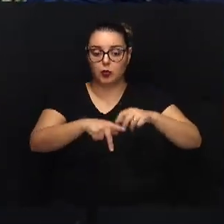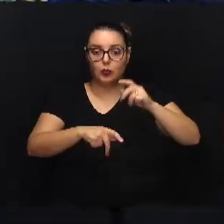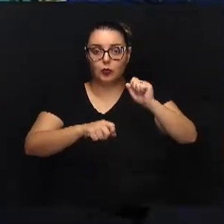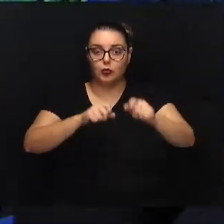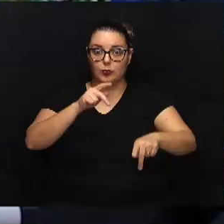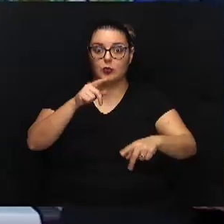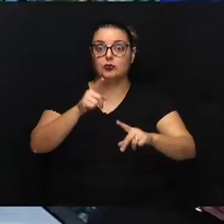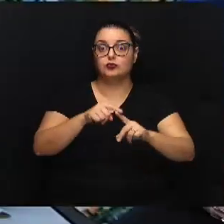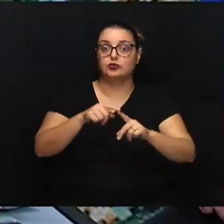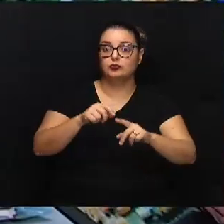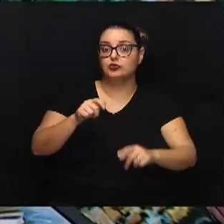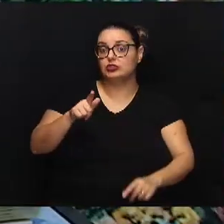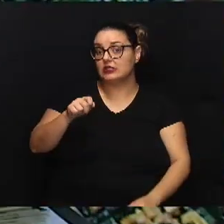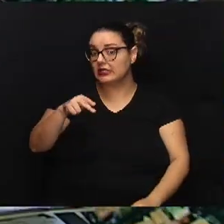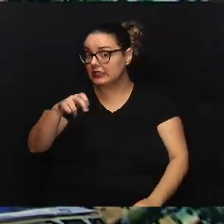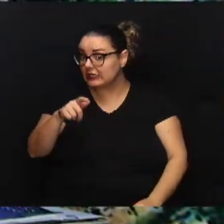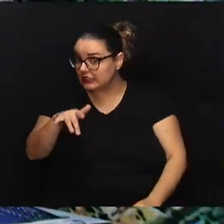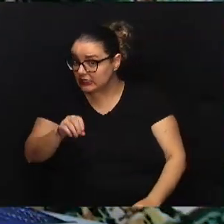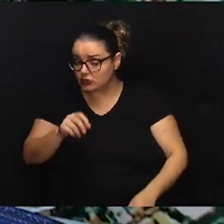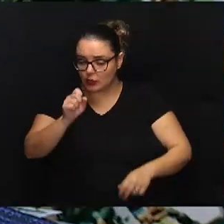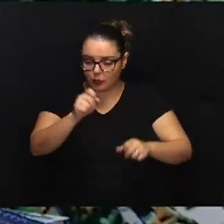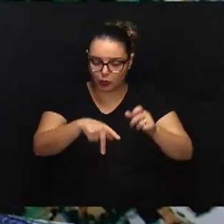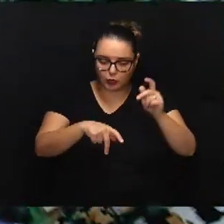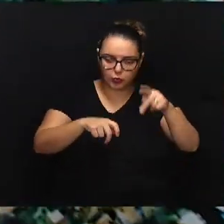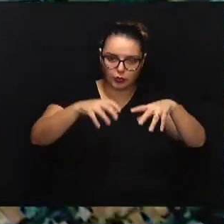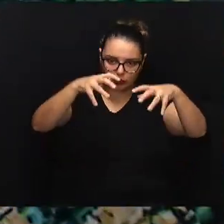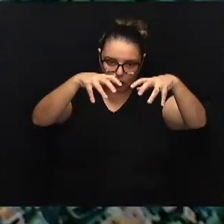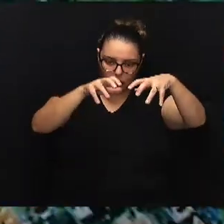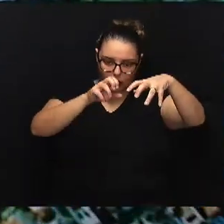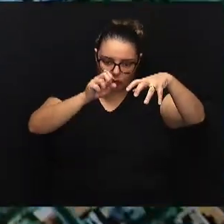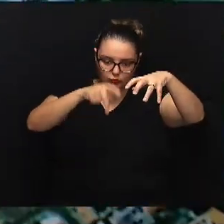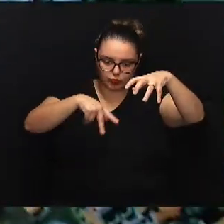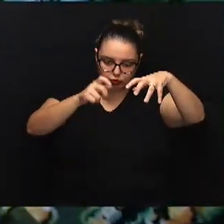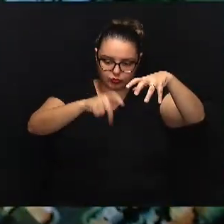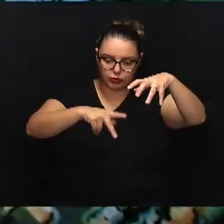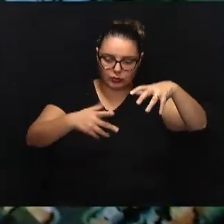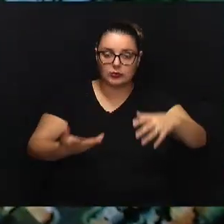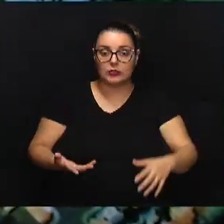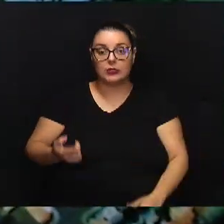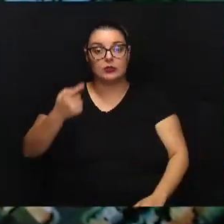de granizo. Então, tudo isso a gente consegue, de uma forma geral,